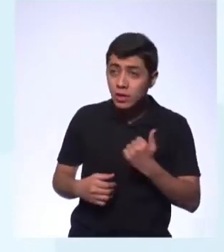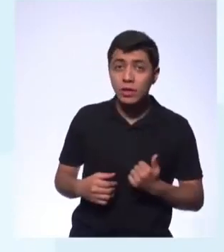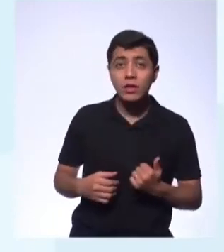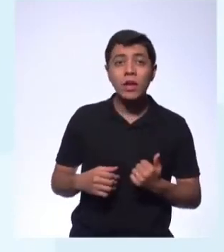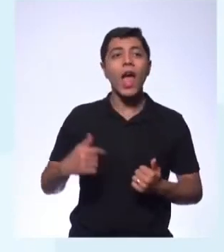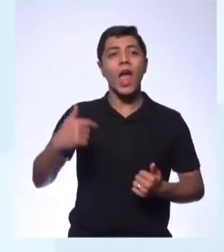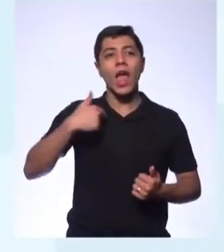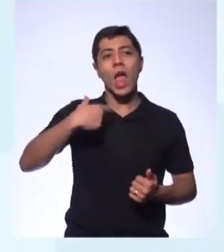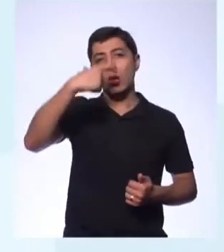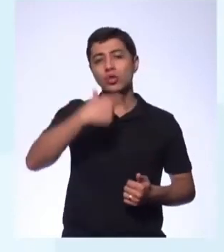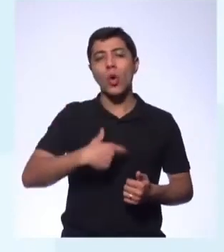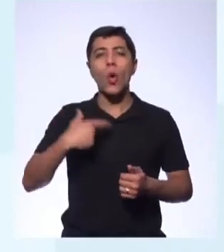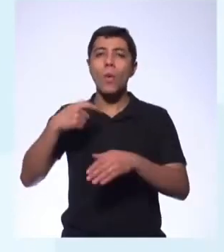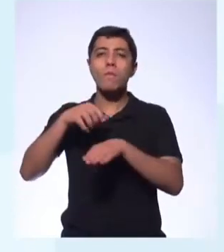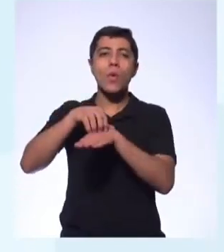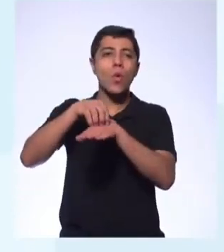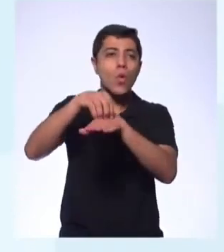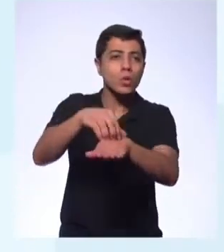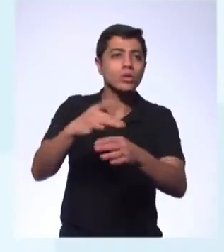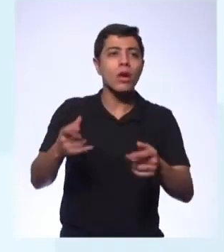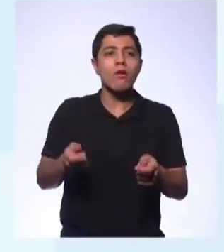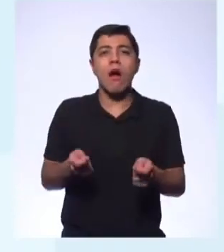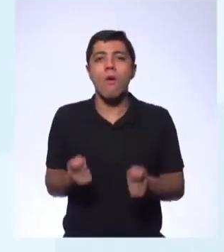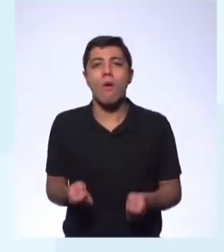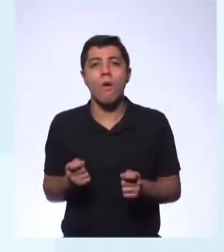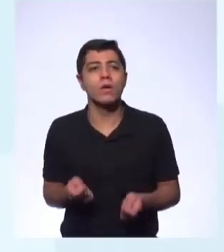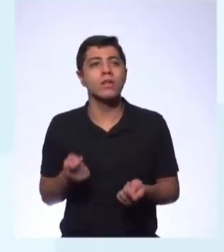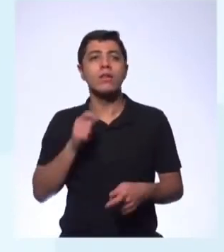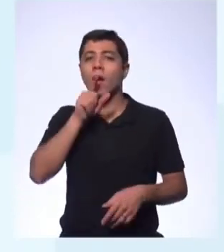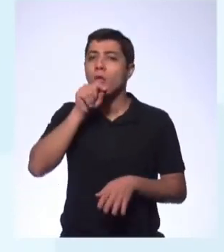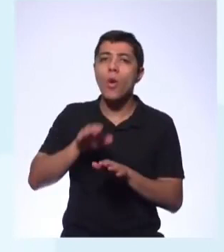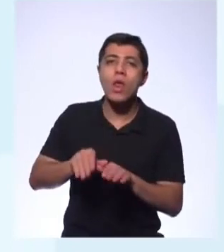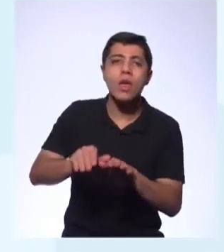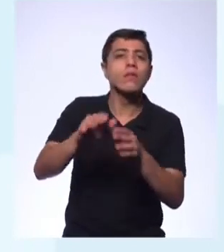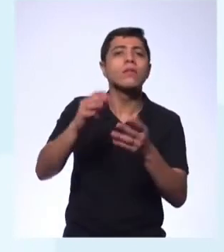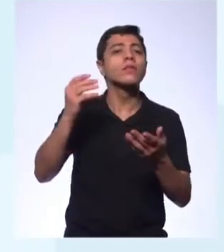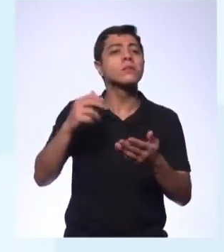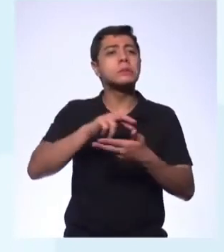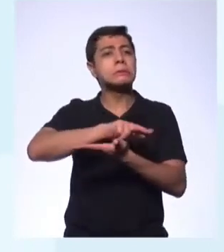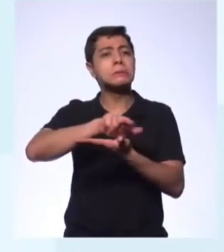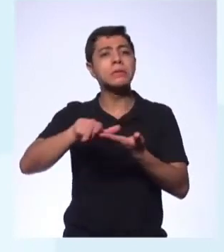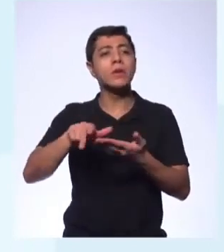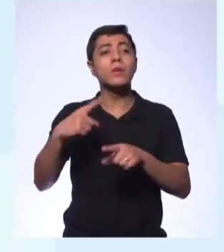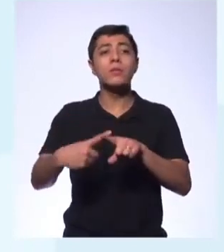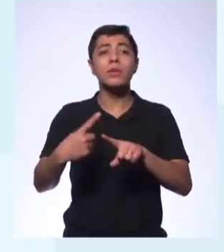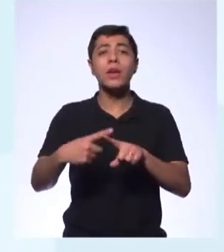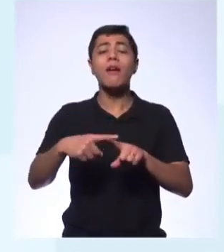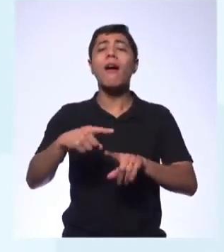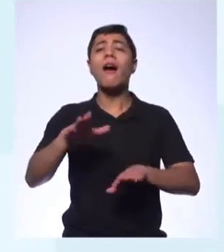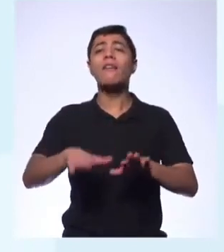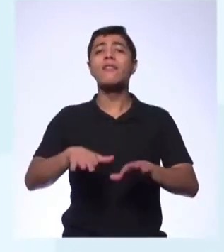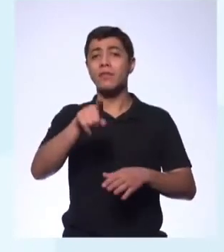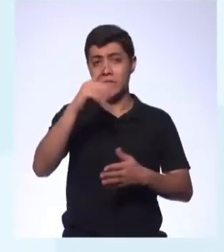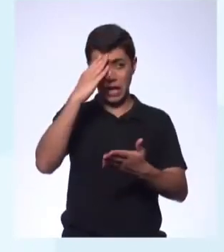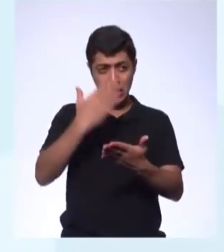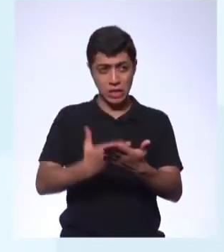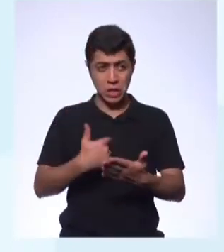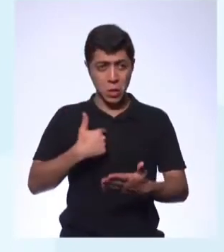dar cabo da existência dos desgraçados mortais. Ora, acreditais que eu não possa, do